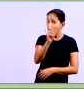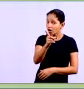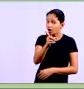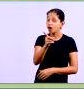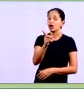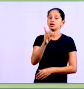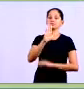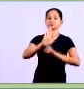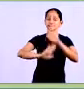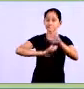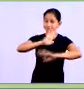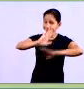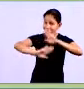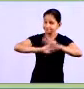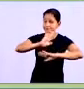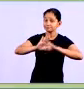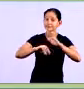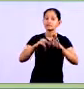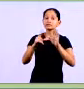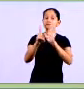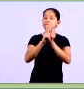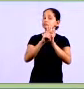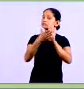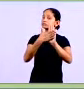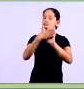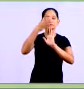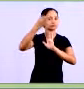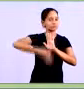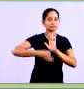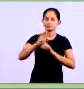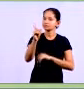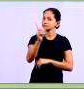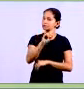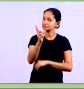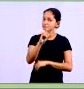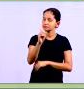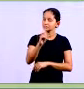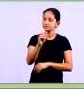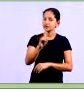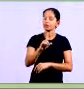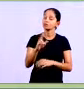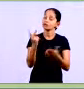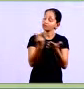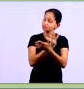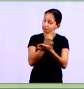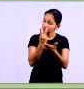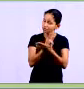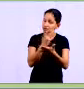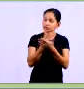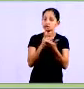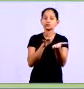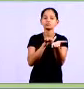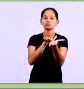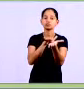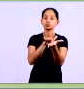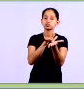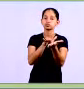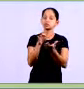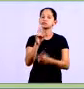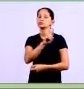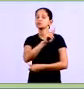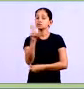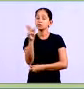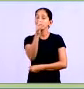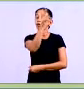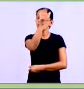mas estaria na ilegalidade do mesmo jeito. Isso de fingir também não tem um nome.